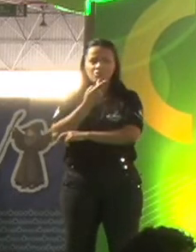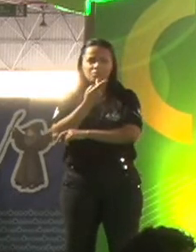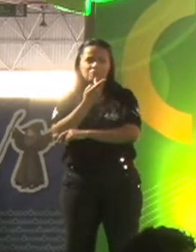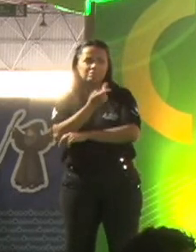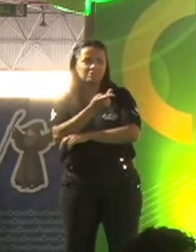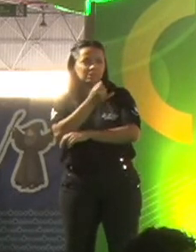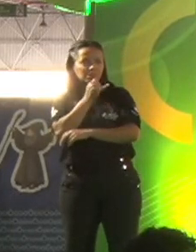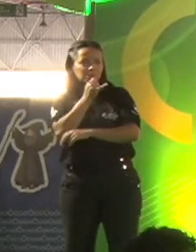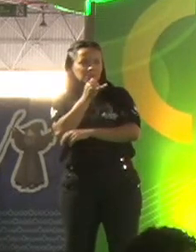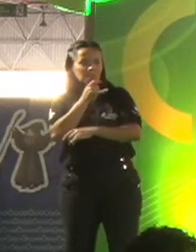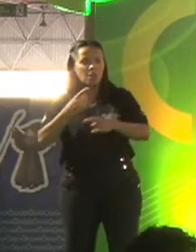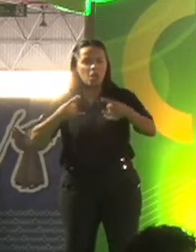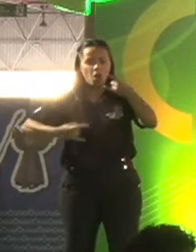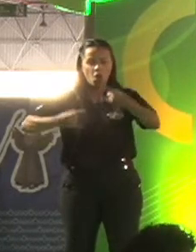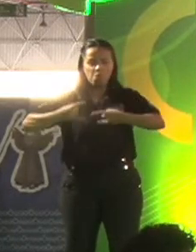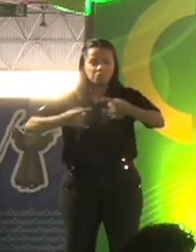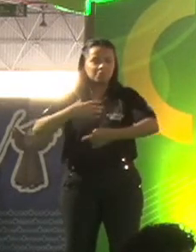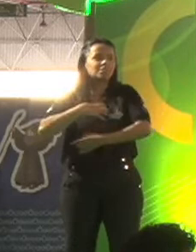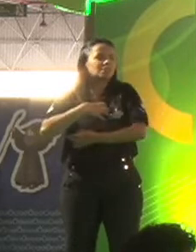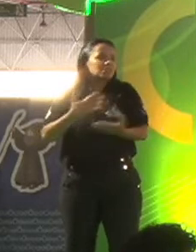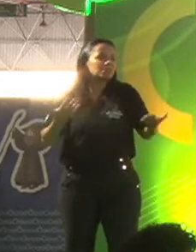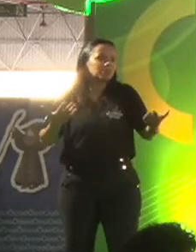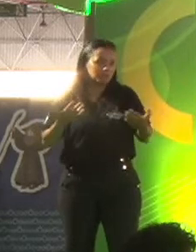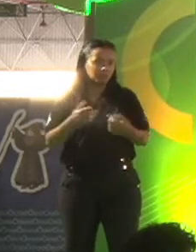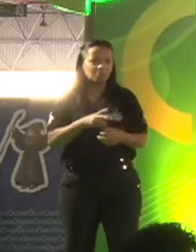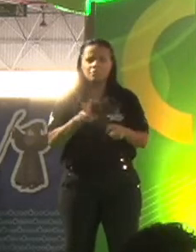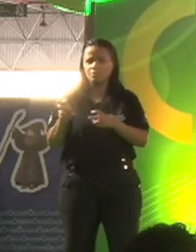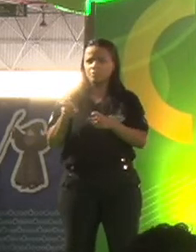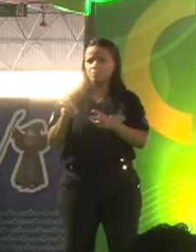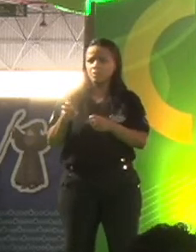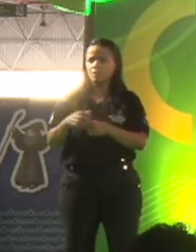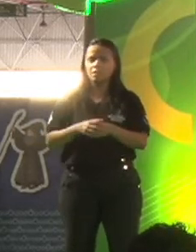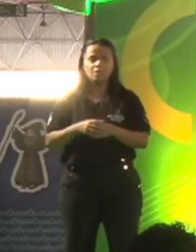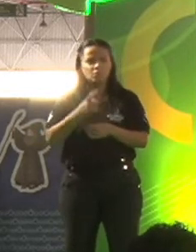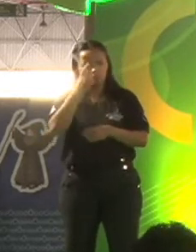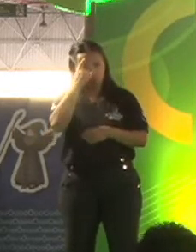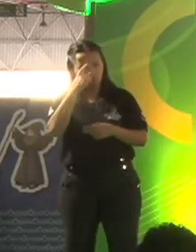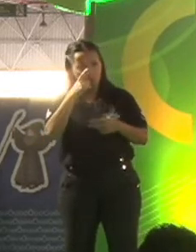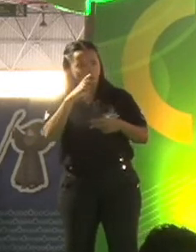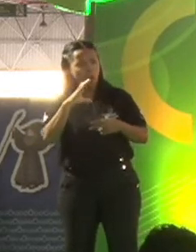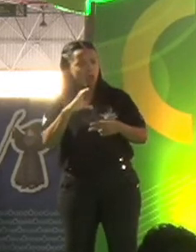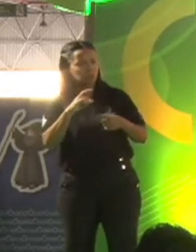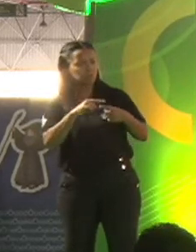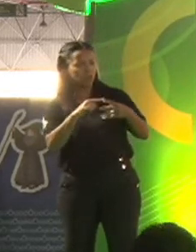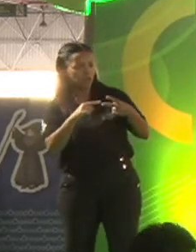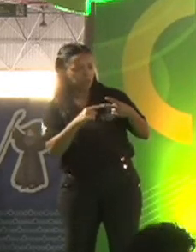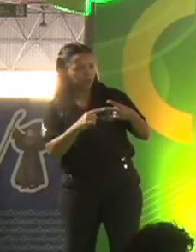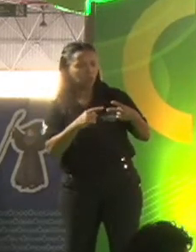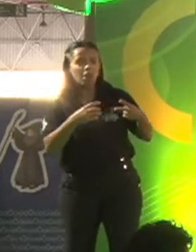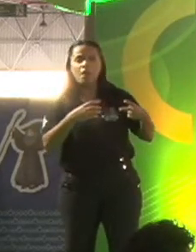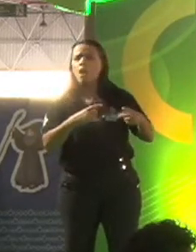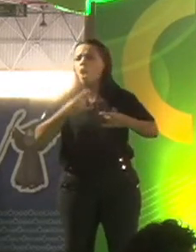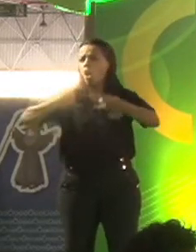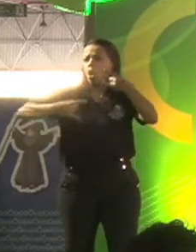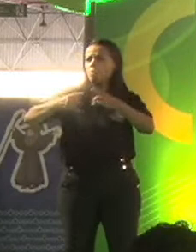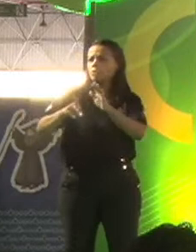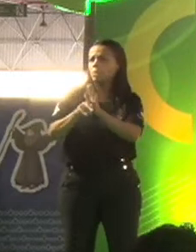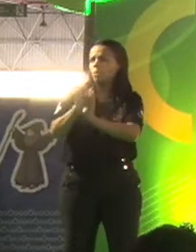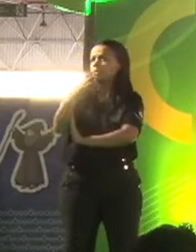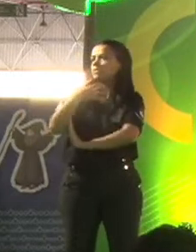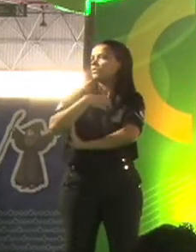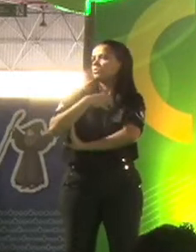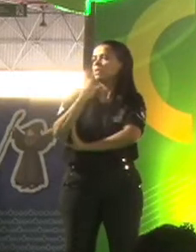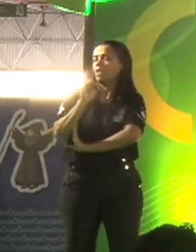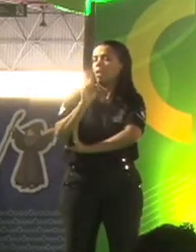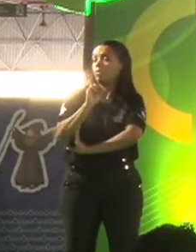de robótica sentimental a gente falou desses conceitos né Porque aqui não tem robótica sentimental porque